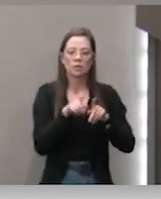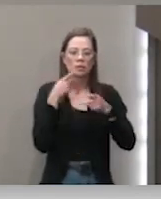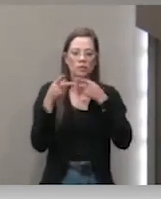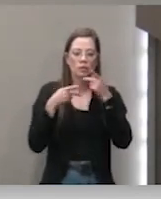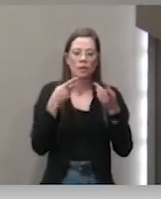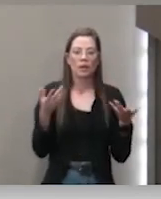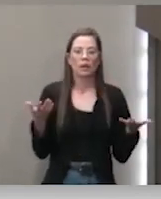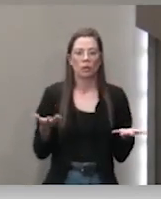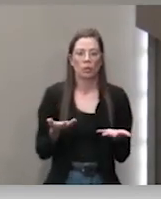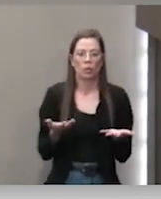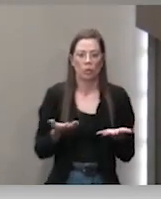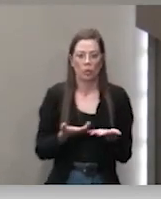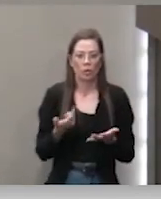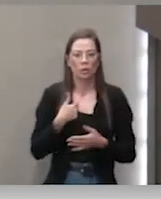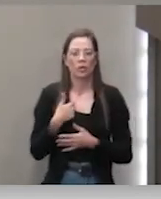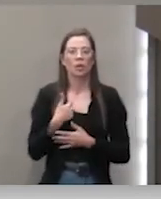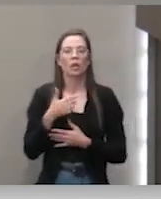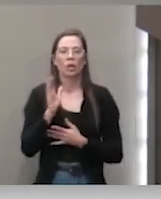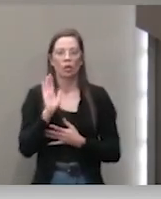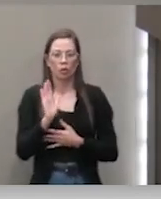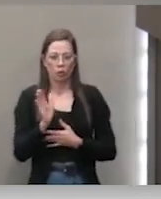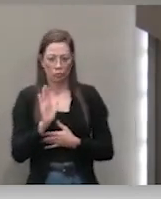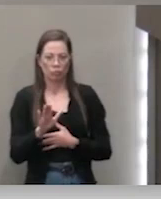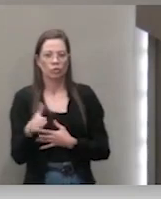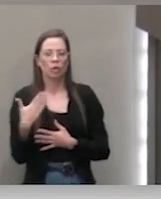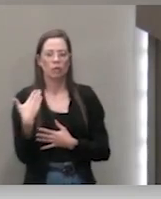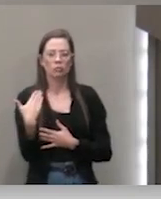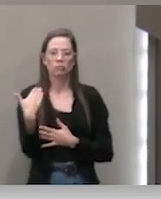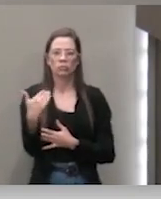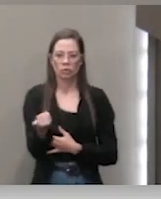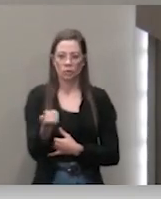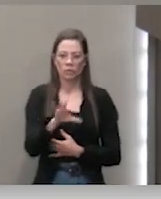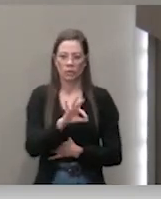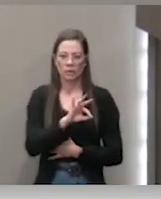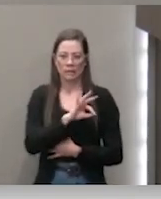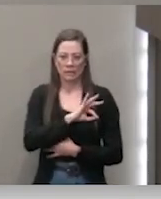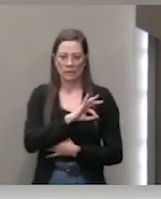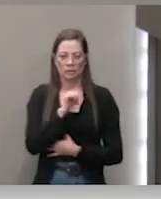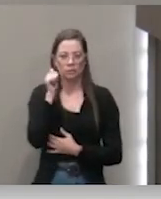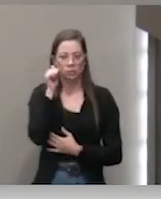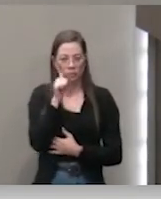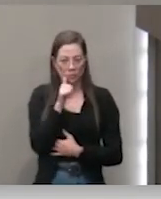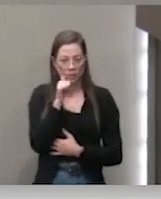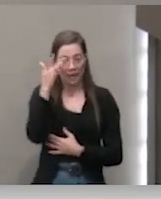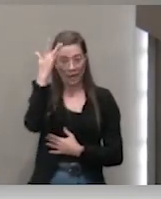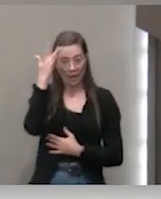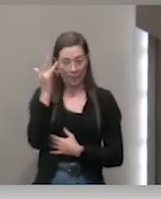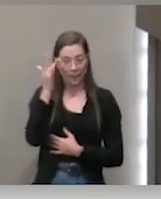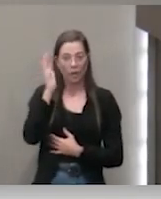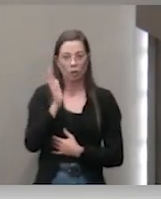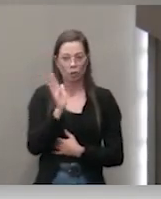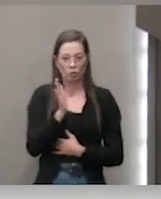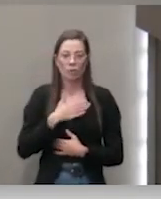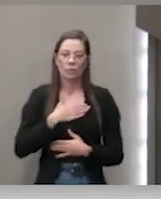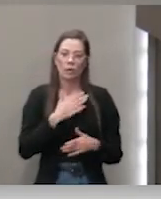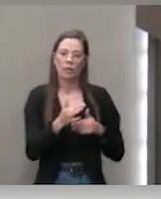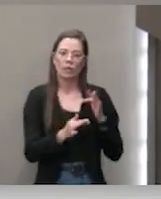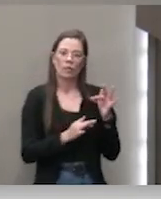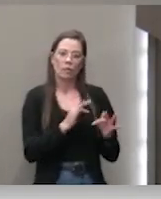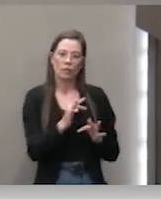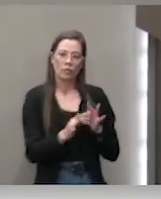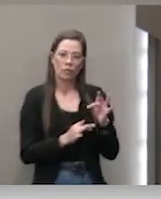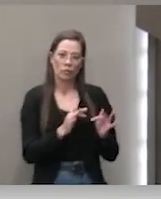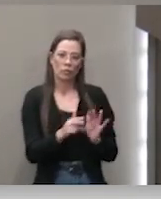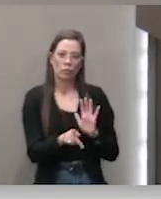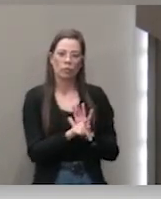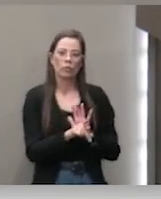que agora eu fui lotado na Delegacia da Mulher e a partir de amanhã já estou desempenhando minhas funções naquela